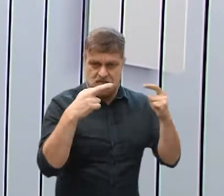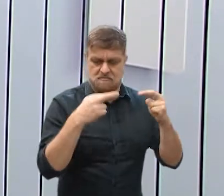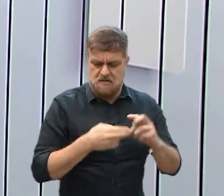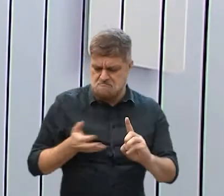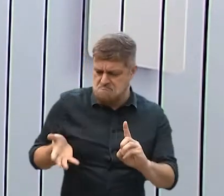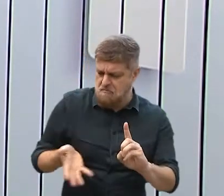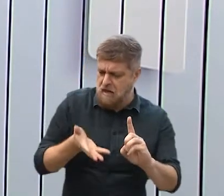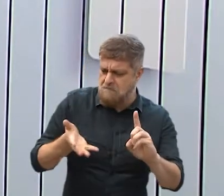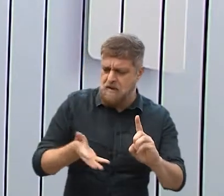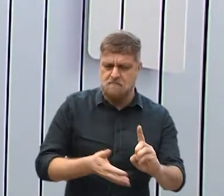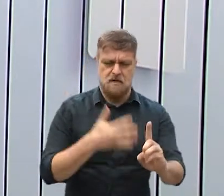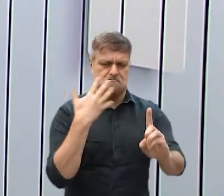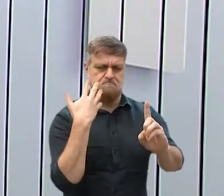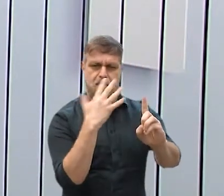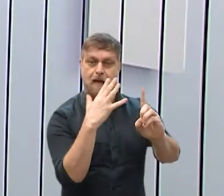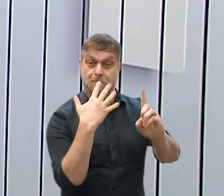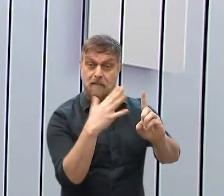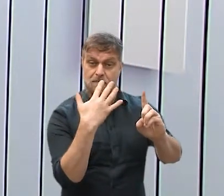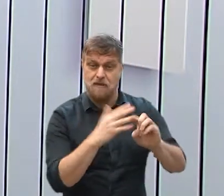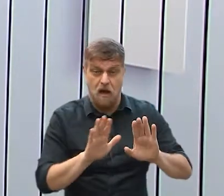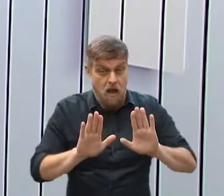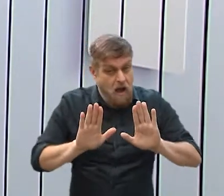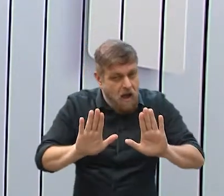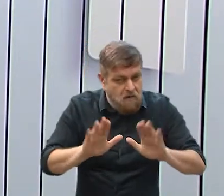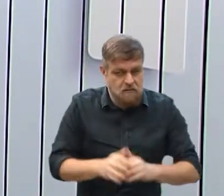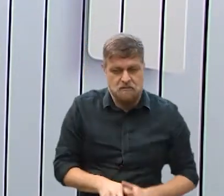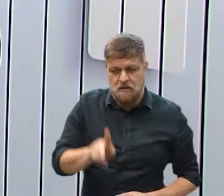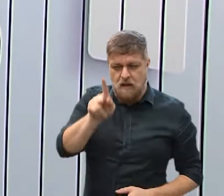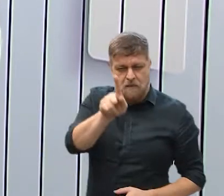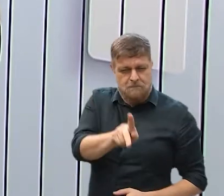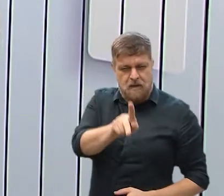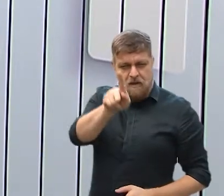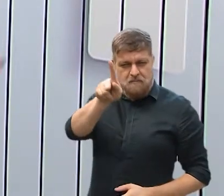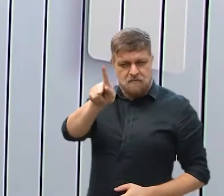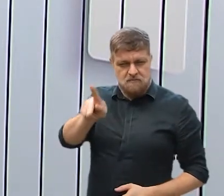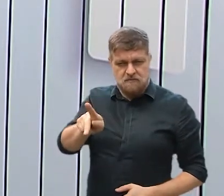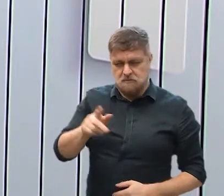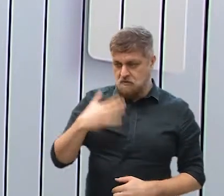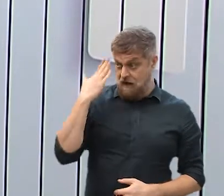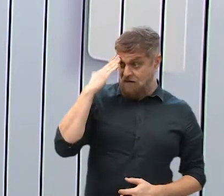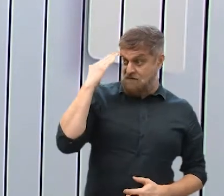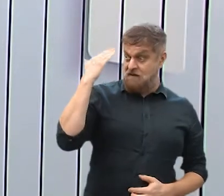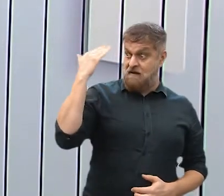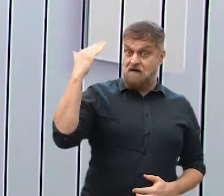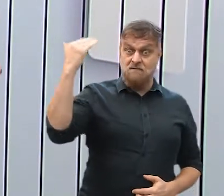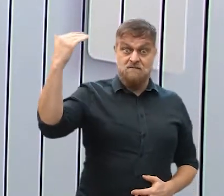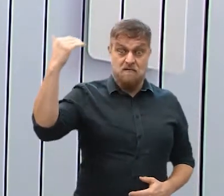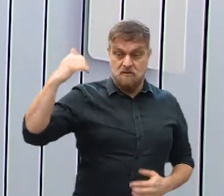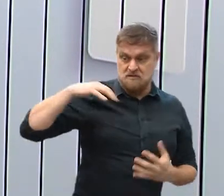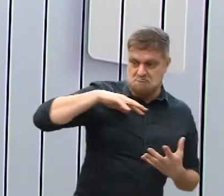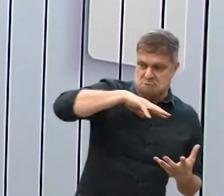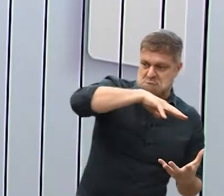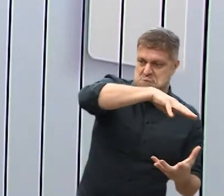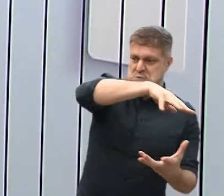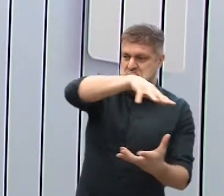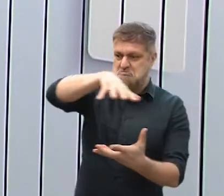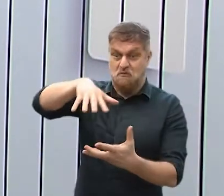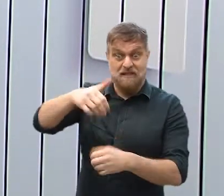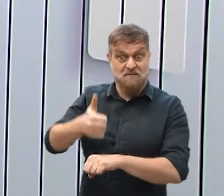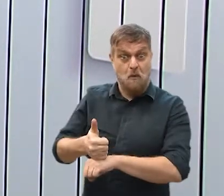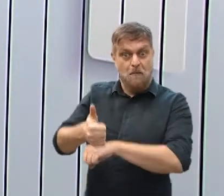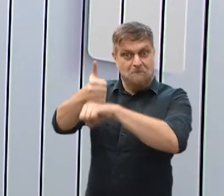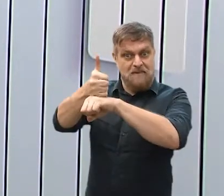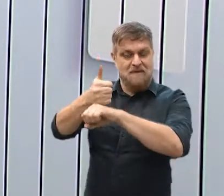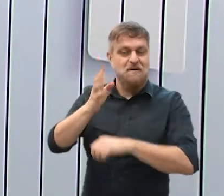nosso aplauso e tudo mais. Agora, ser um professor, uma professora premiada, no caso, realmente é